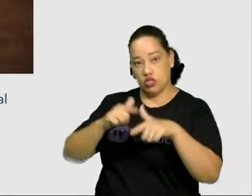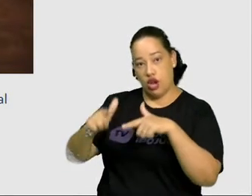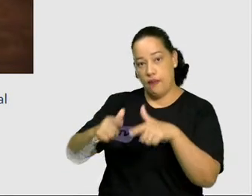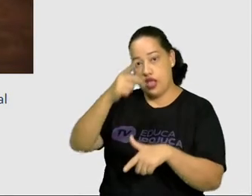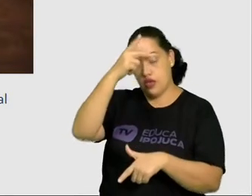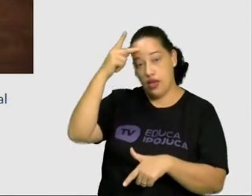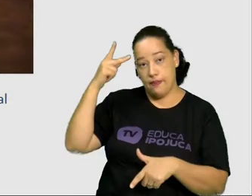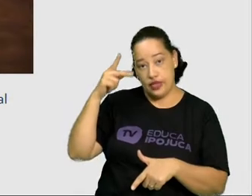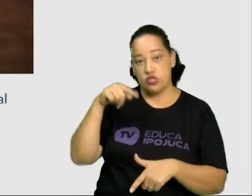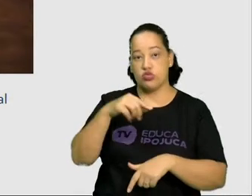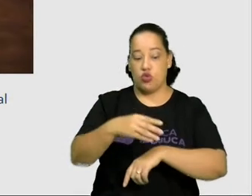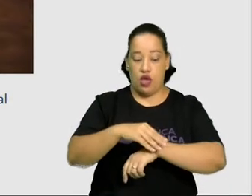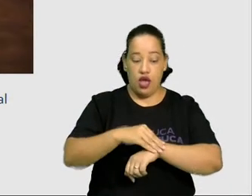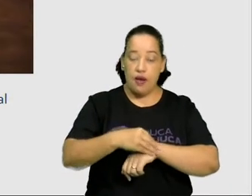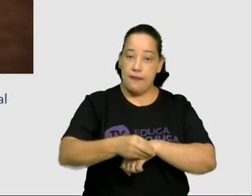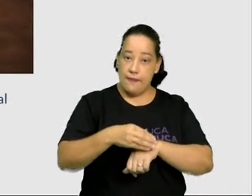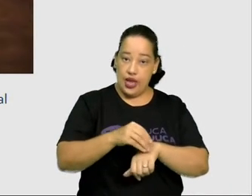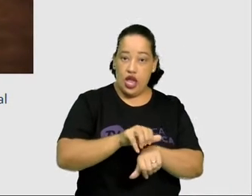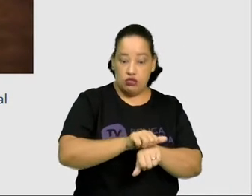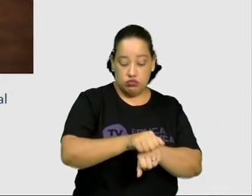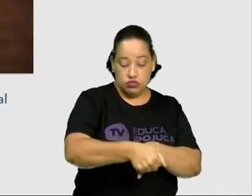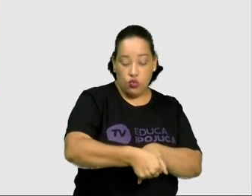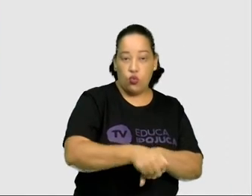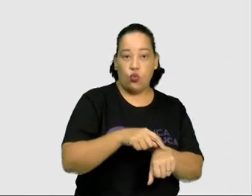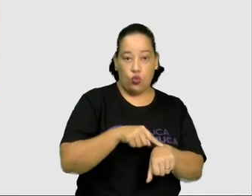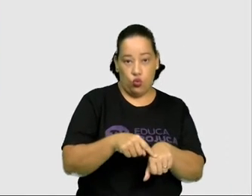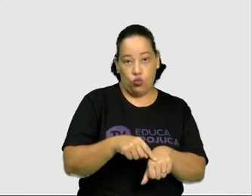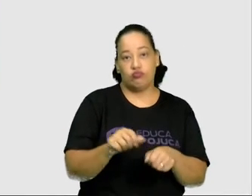trabalhando com a pele do gado, né.